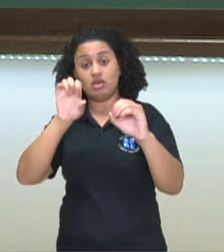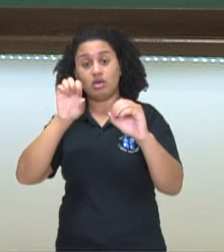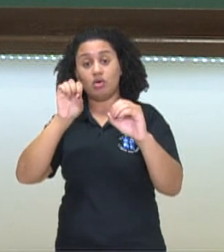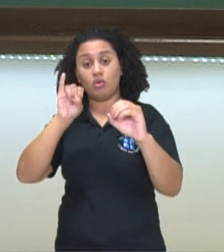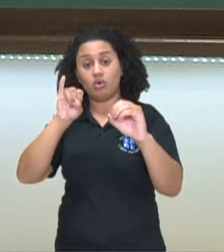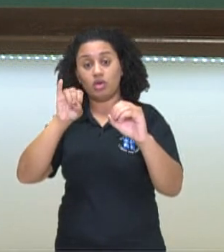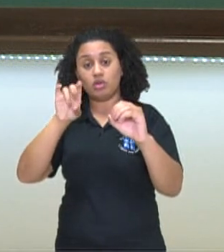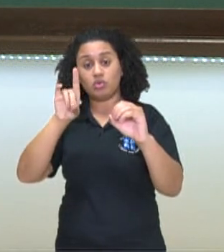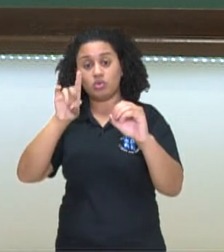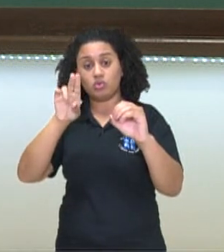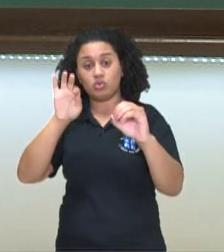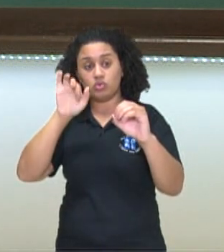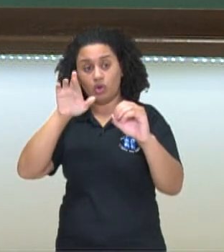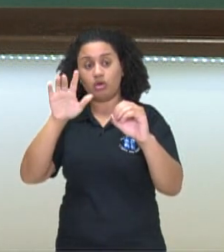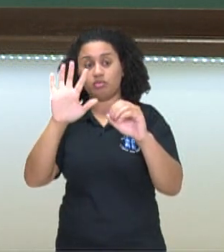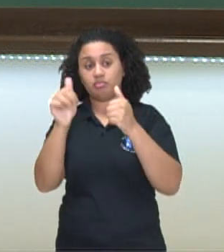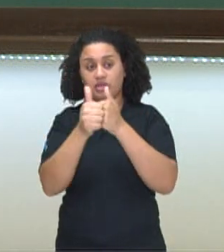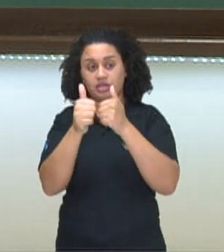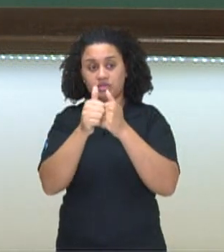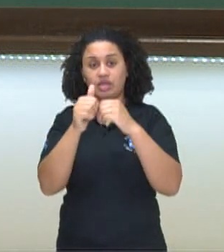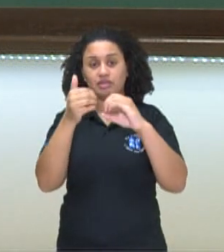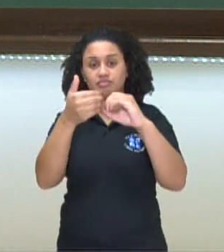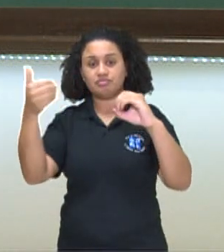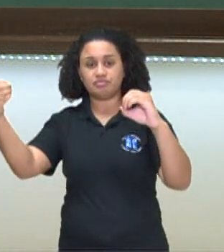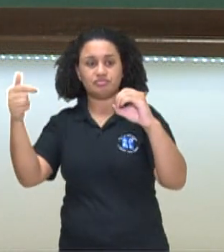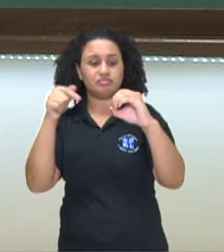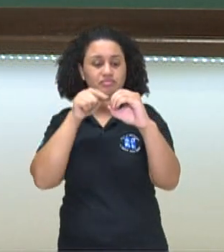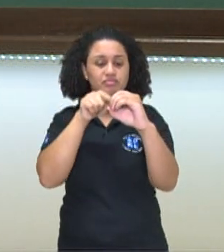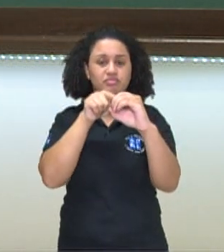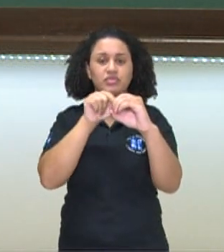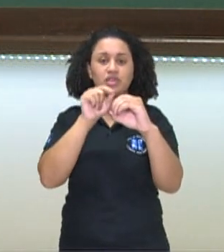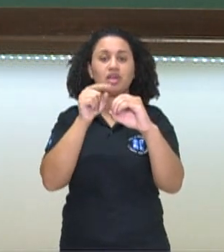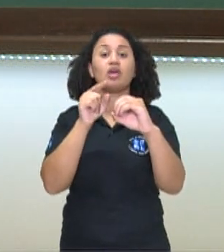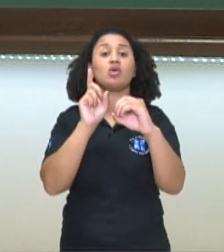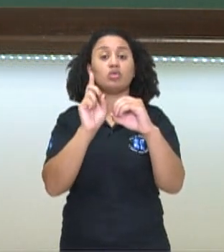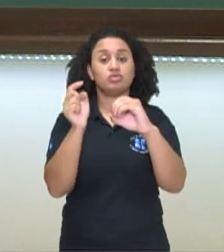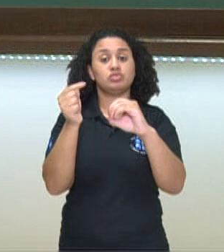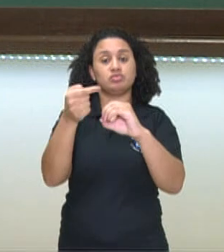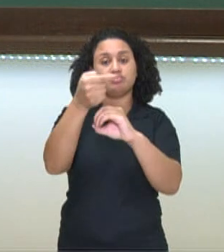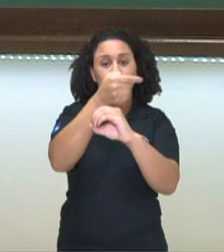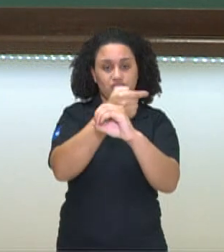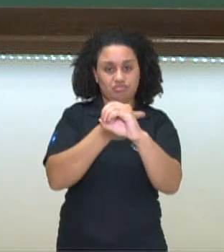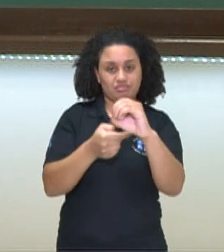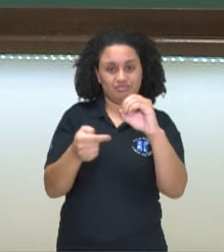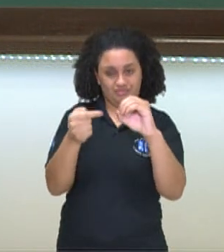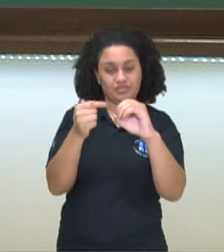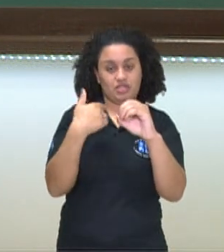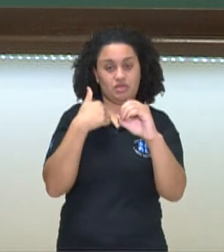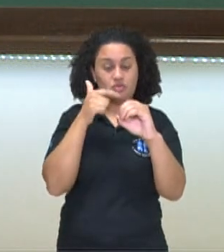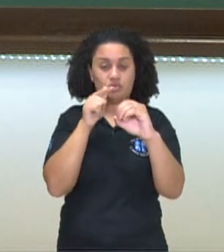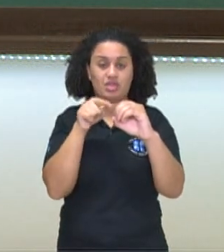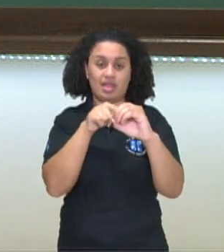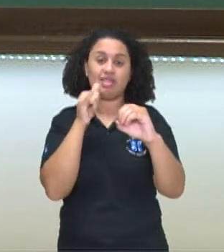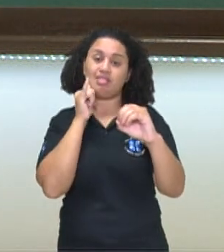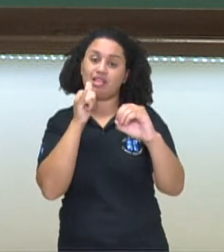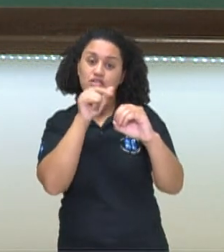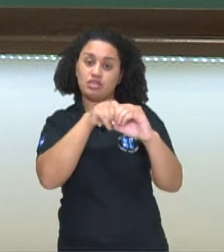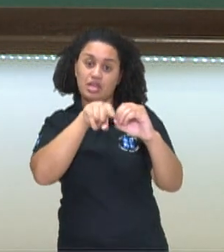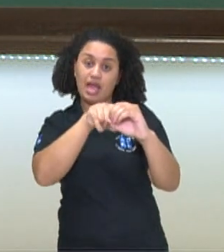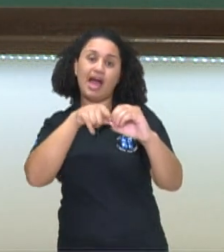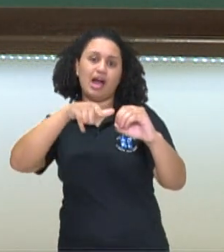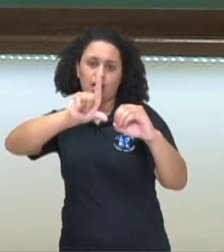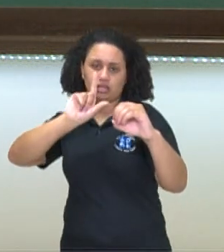corpo indutor e o que acontece com o corpo B? Ele vai se manter carregado eletricamente. Então eu consegui carregar o corpo B